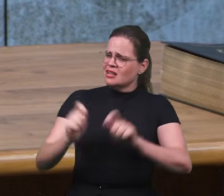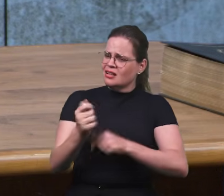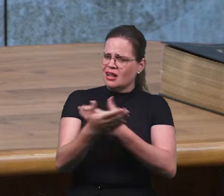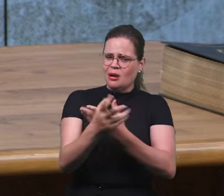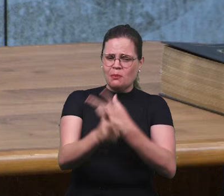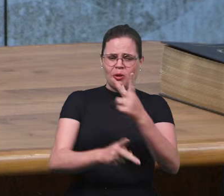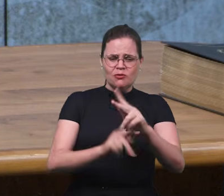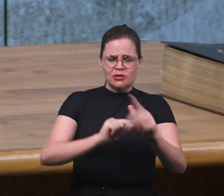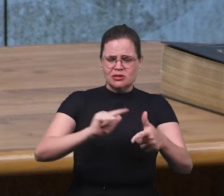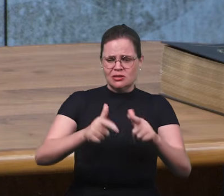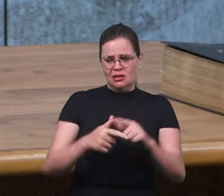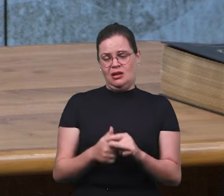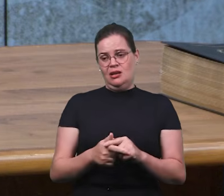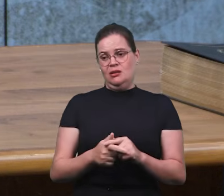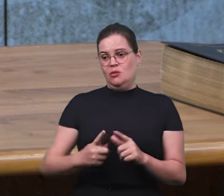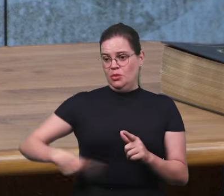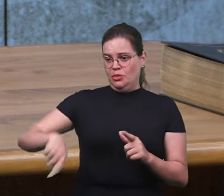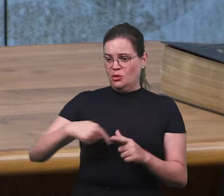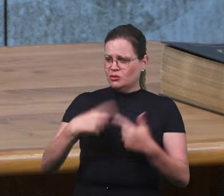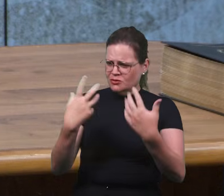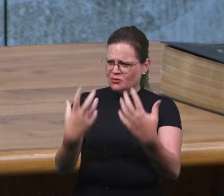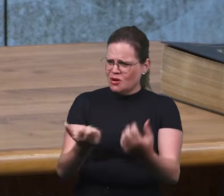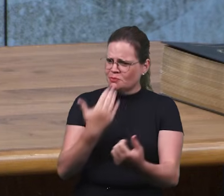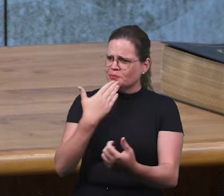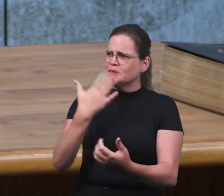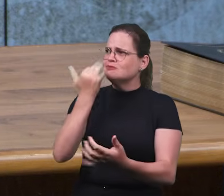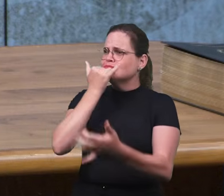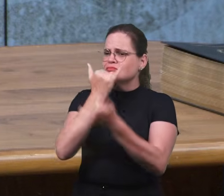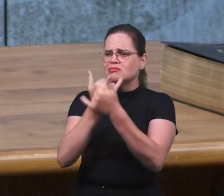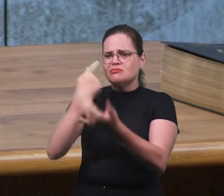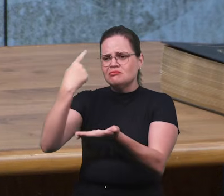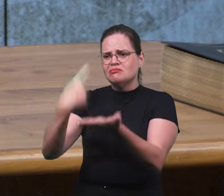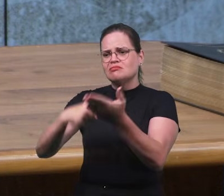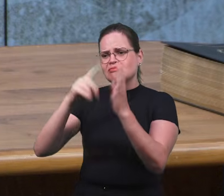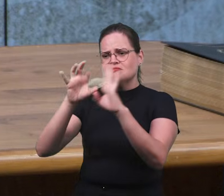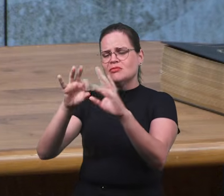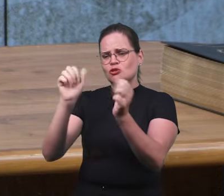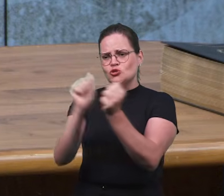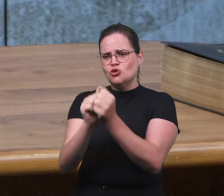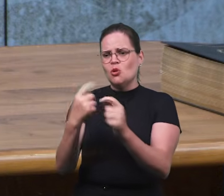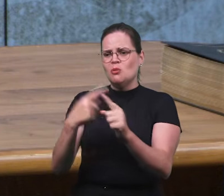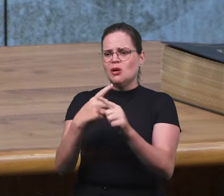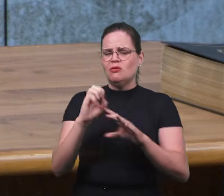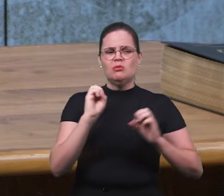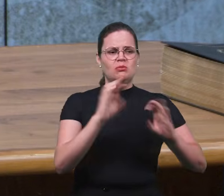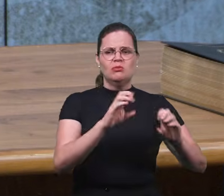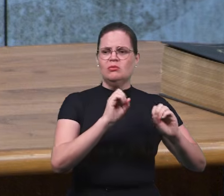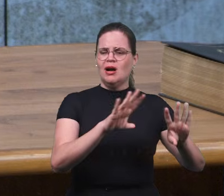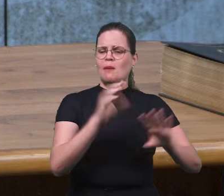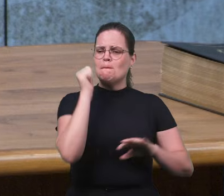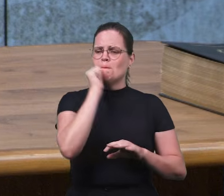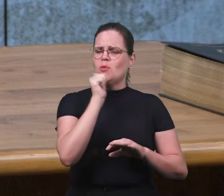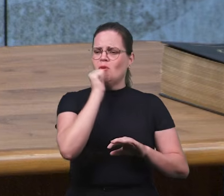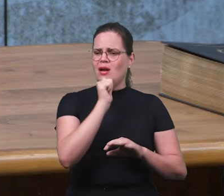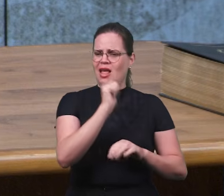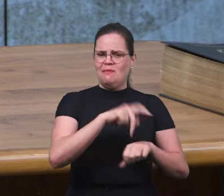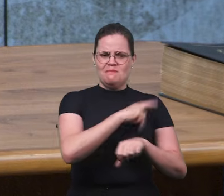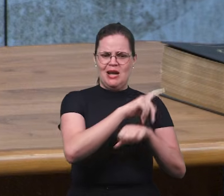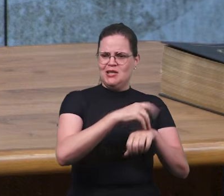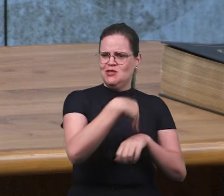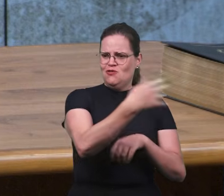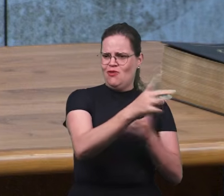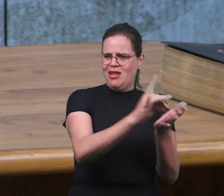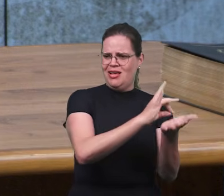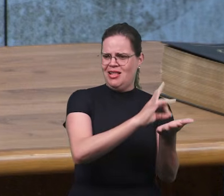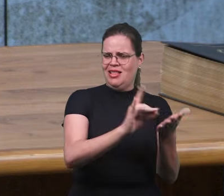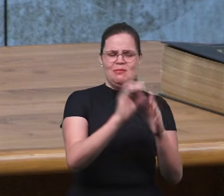Agora, pois, façamos concerto com o nosso Deus de que despediremos todas as mulheres e